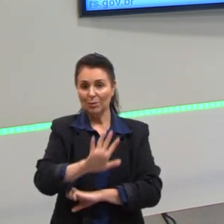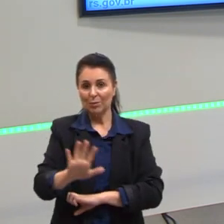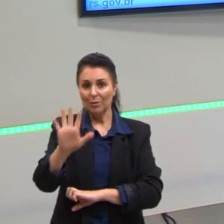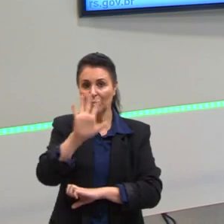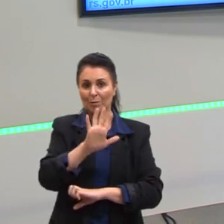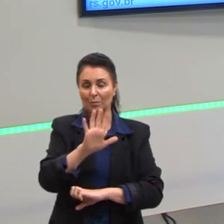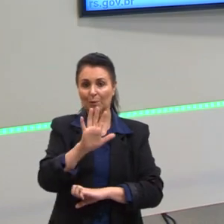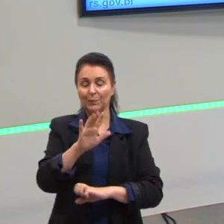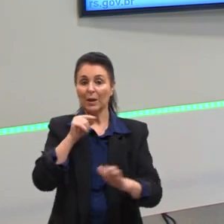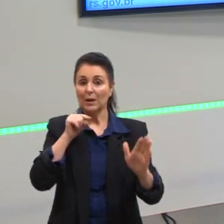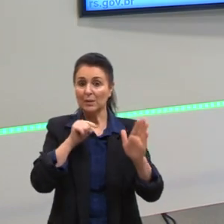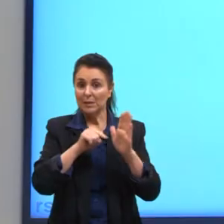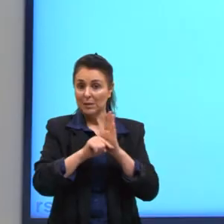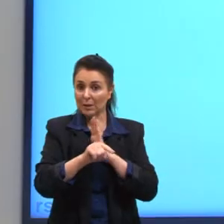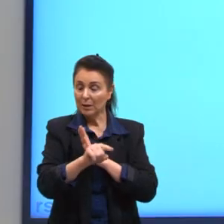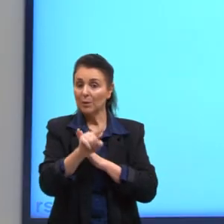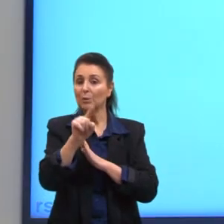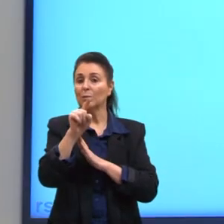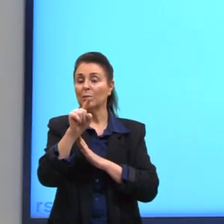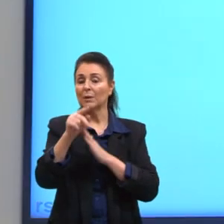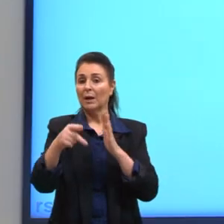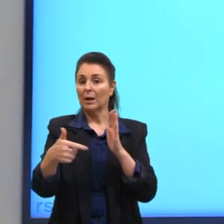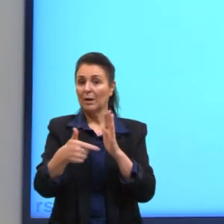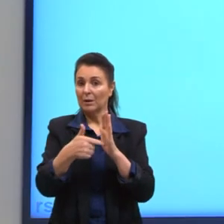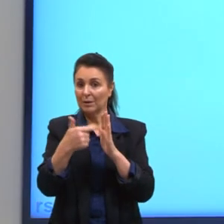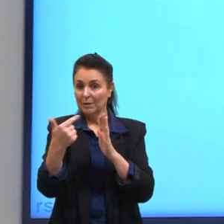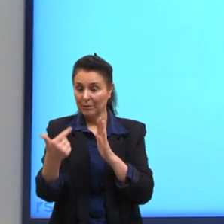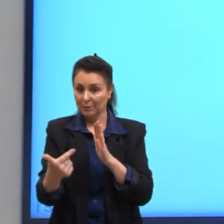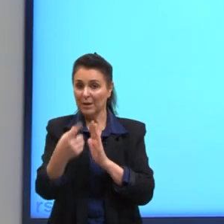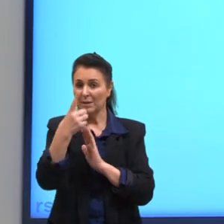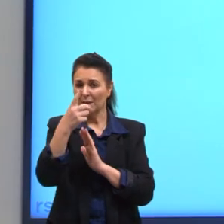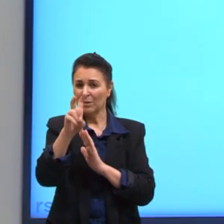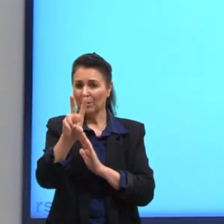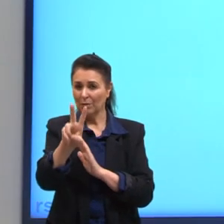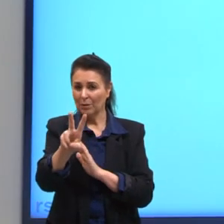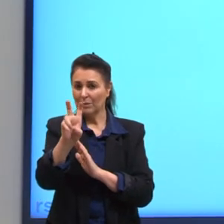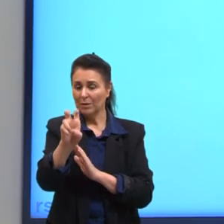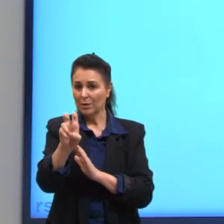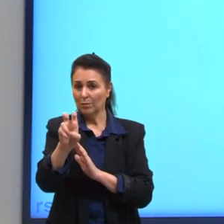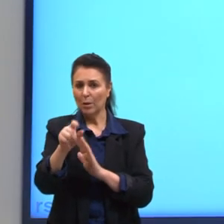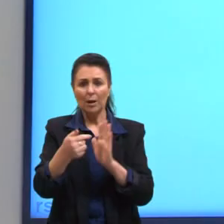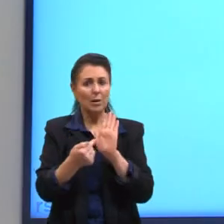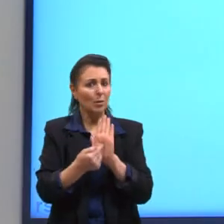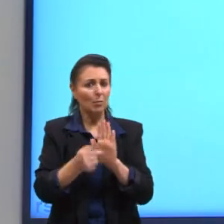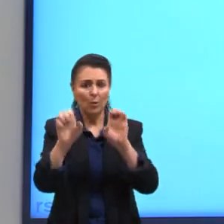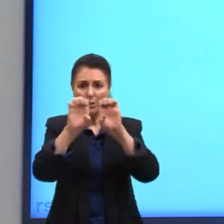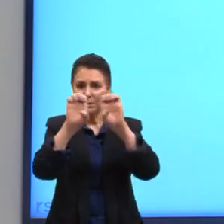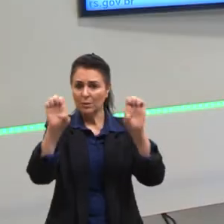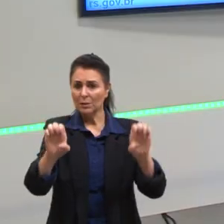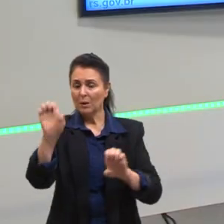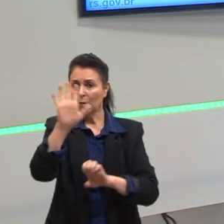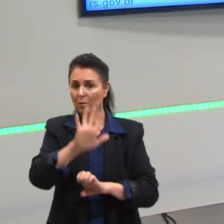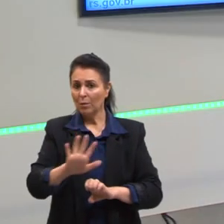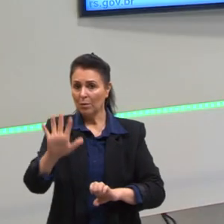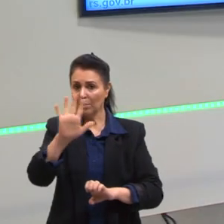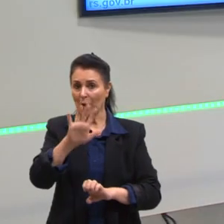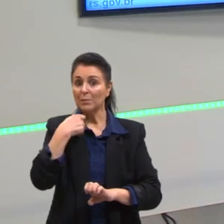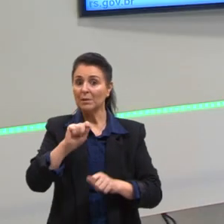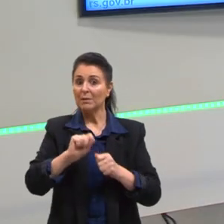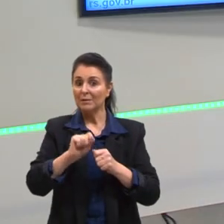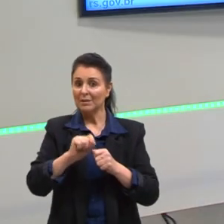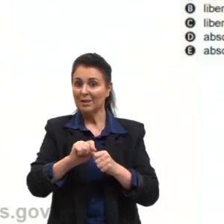já nessa segunda questão que é 125 ela não traz a equação Global então importante é saber montar